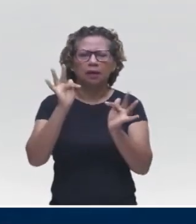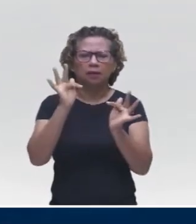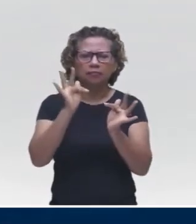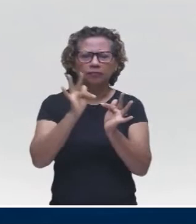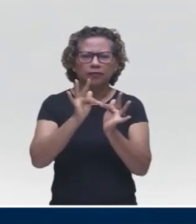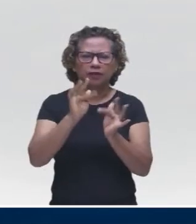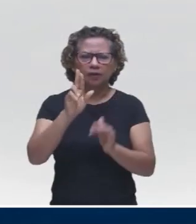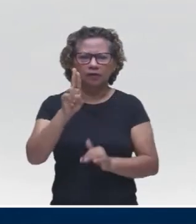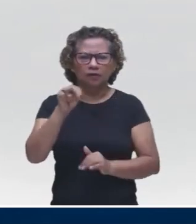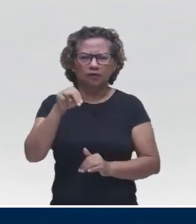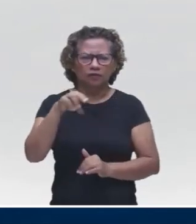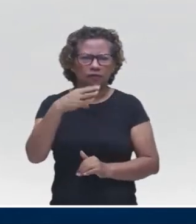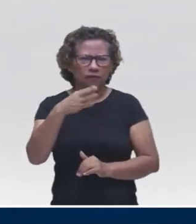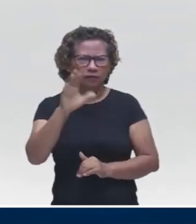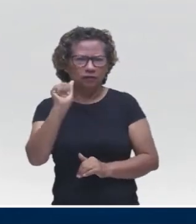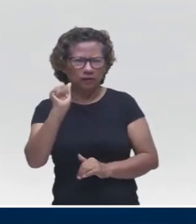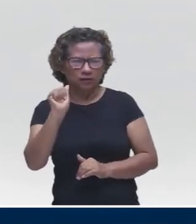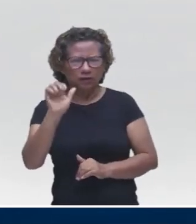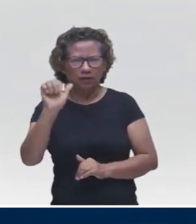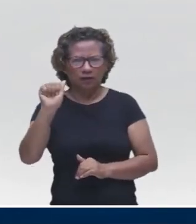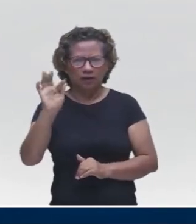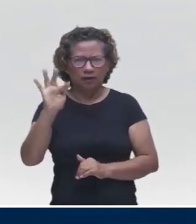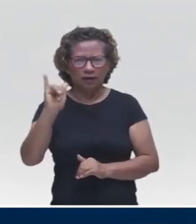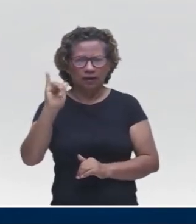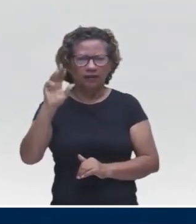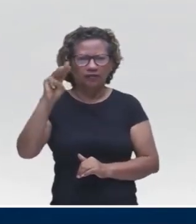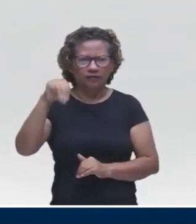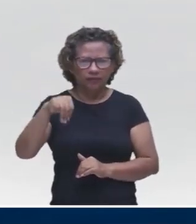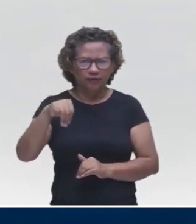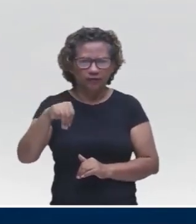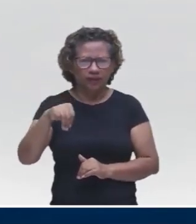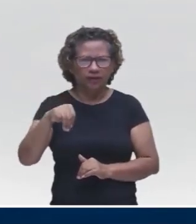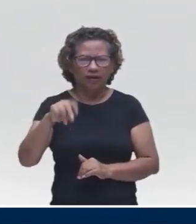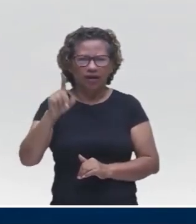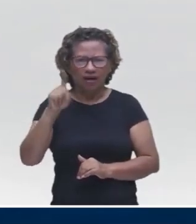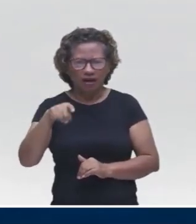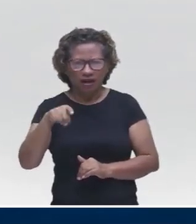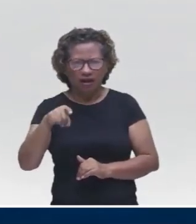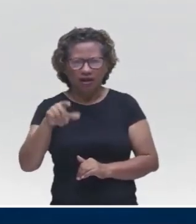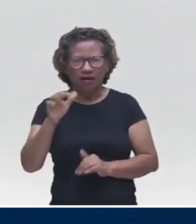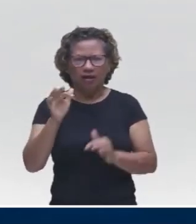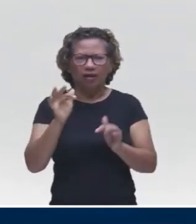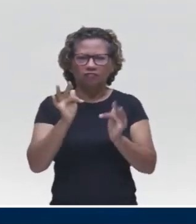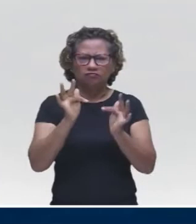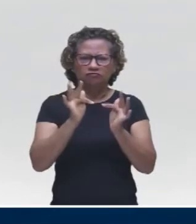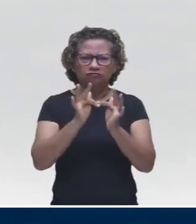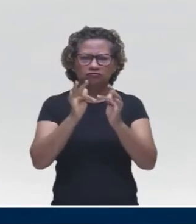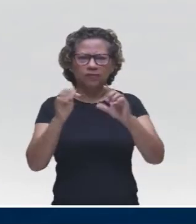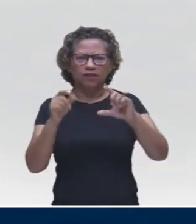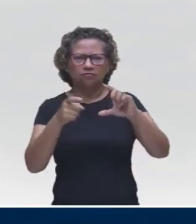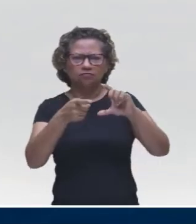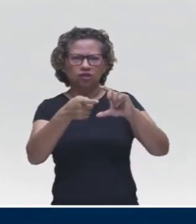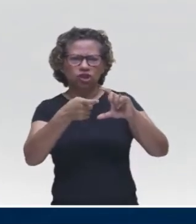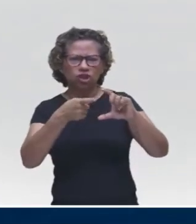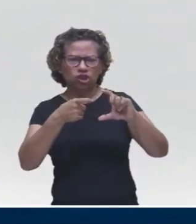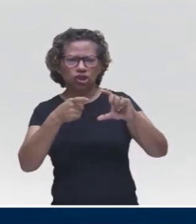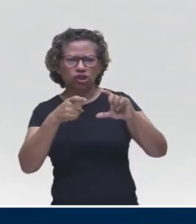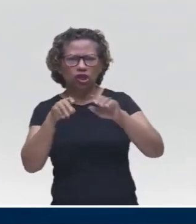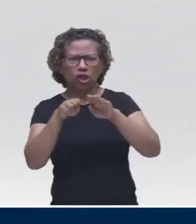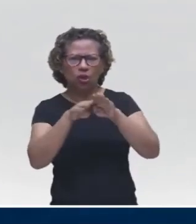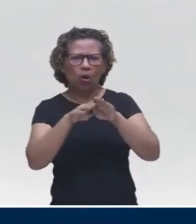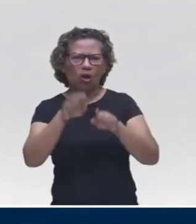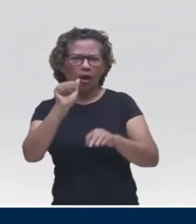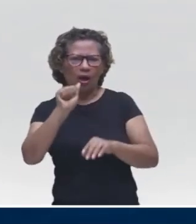por f de x igual a x mais b, onde a e b são números